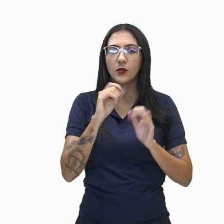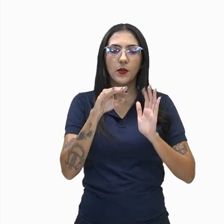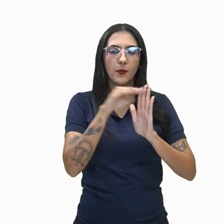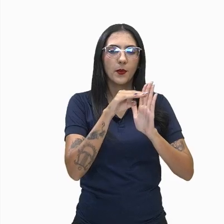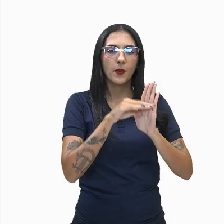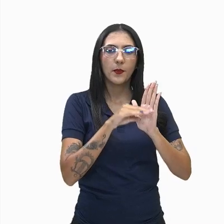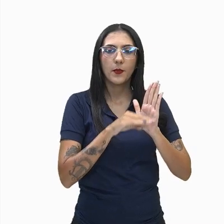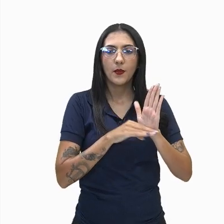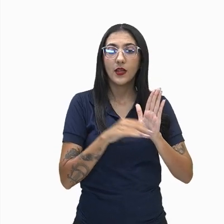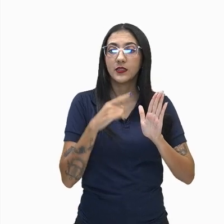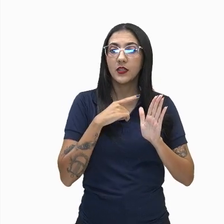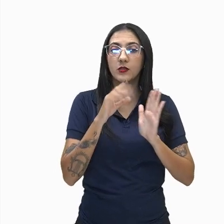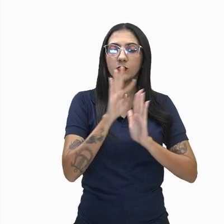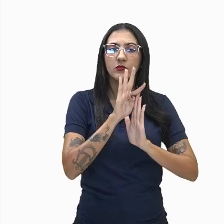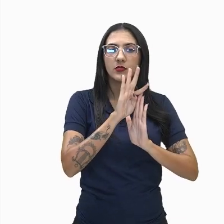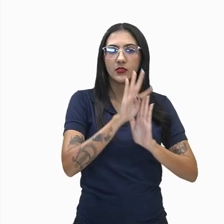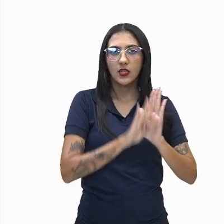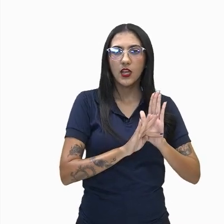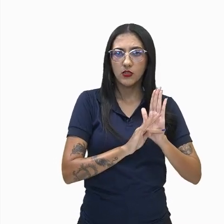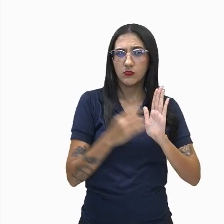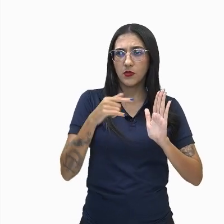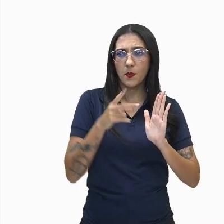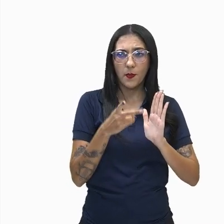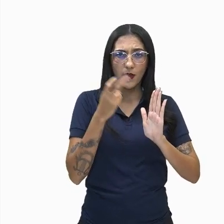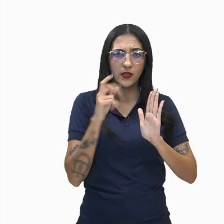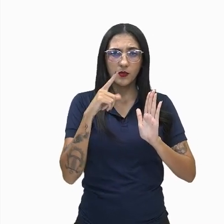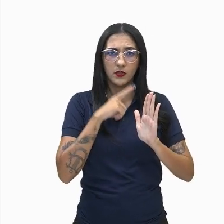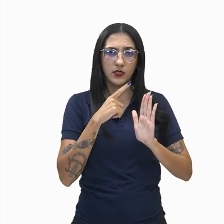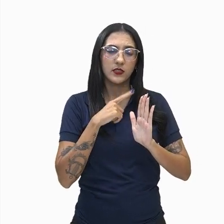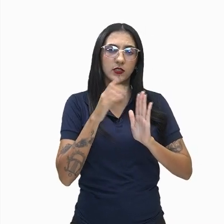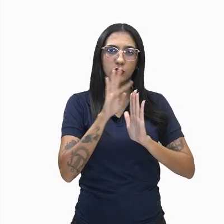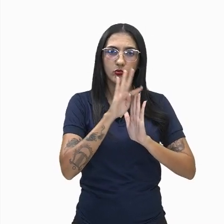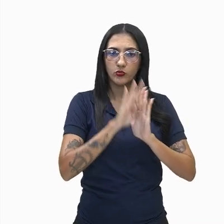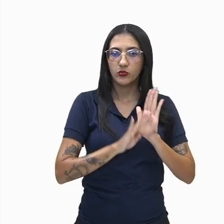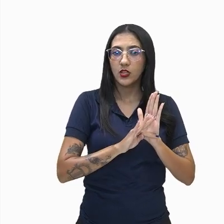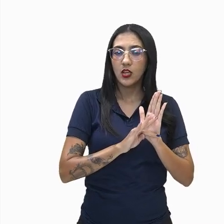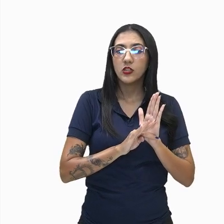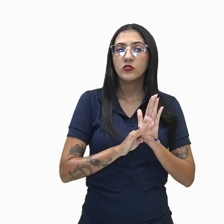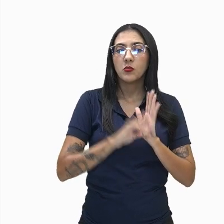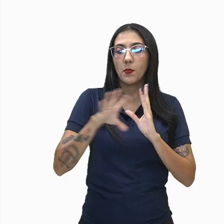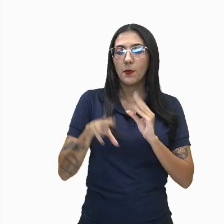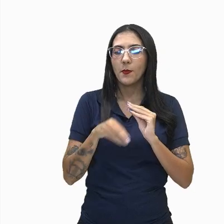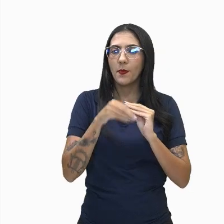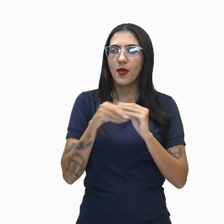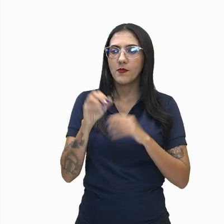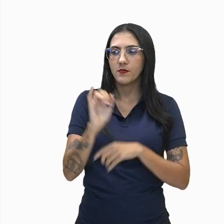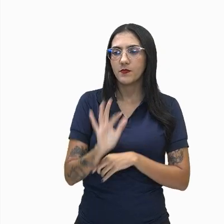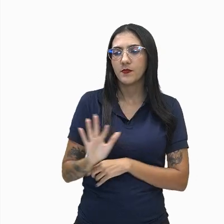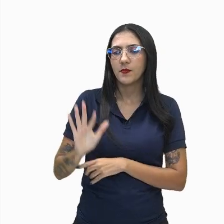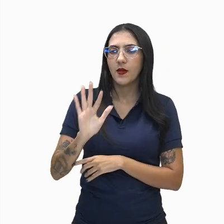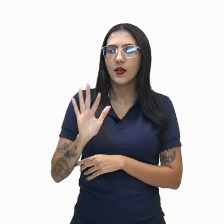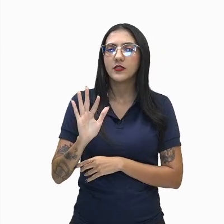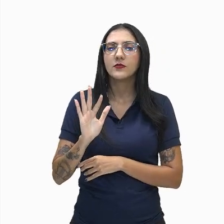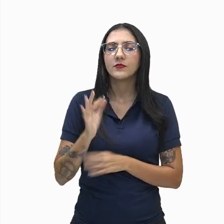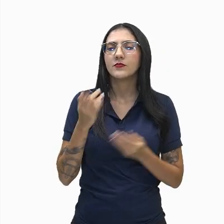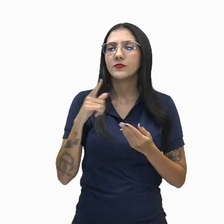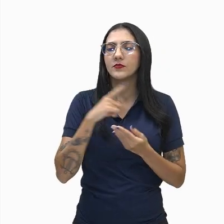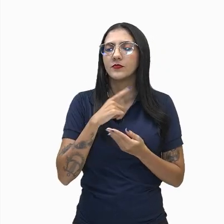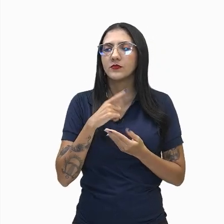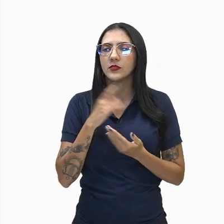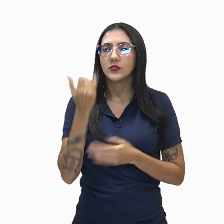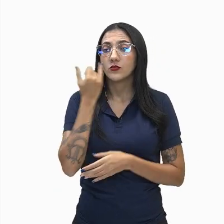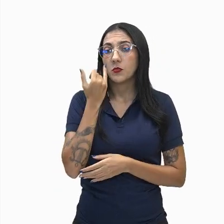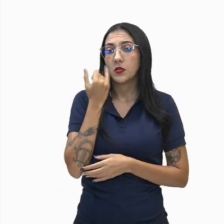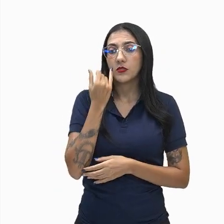um texto, você observa no livro, tem um texto, mais as imagens. Portanto, a reunião aí